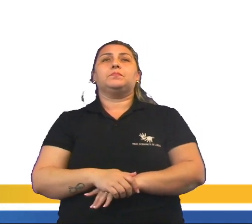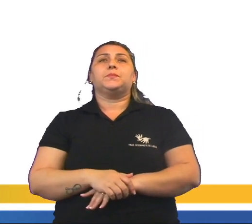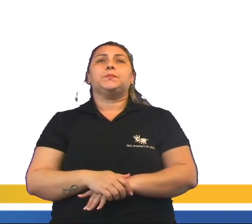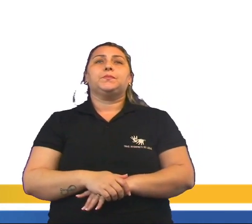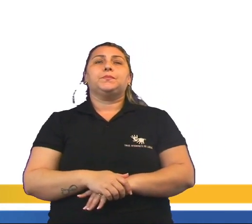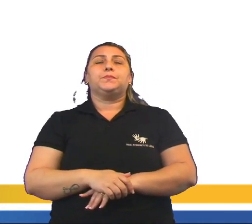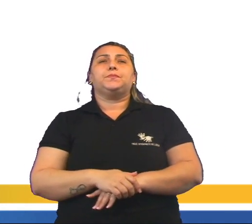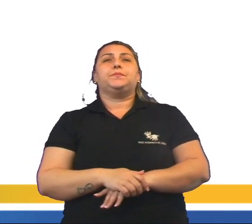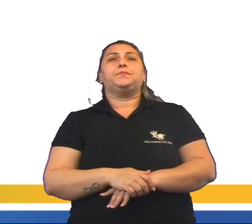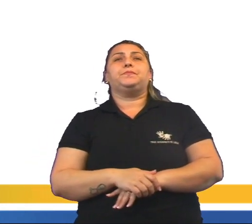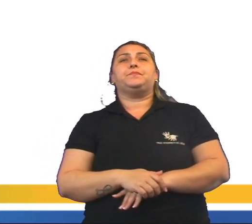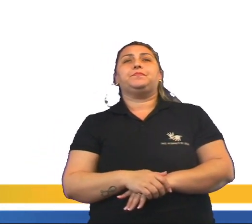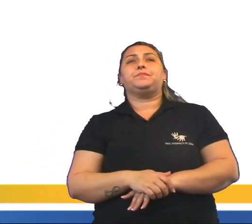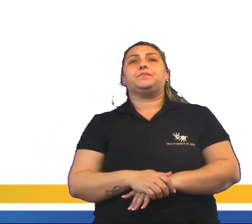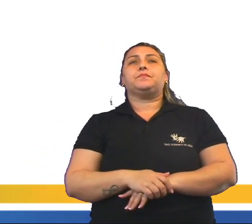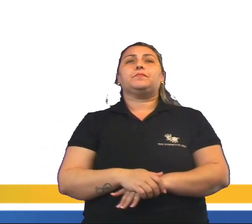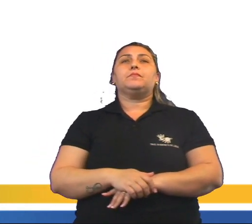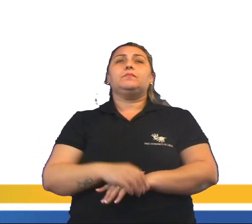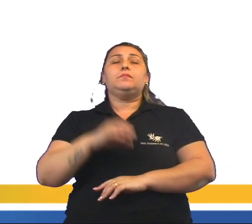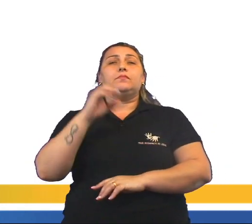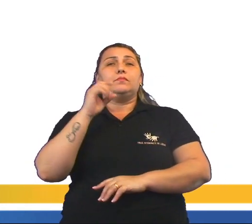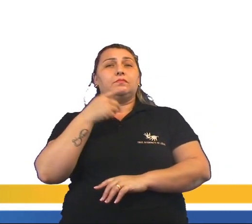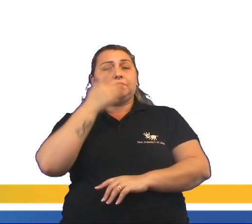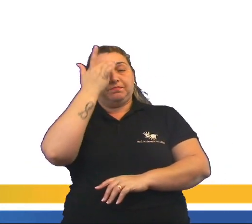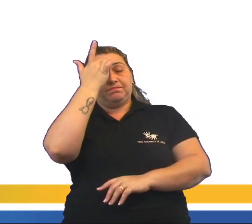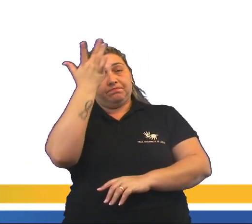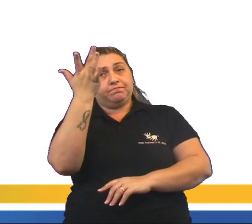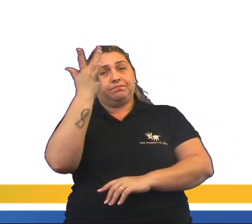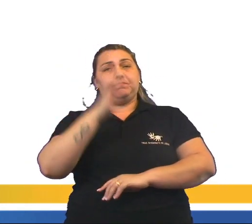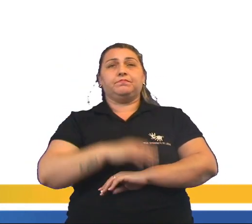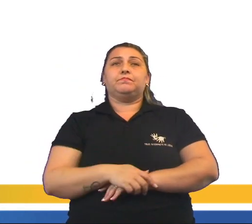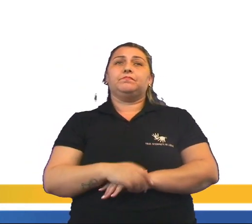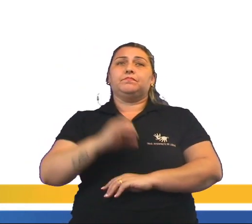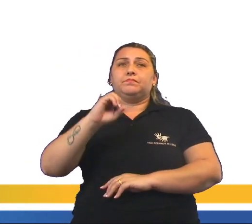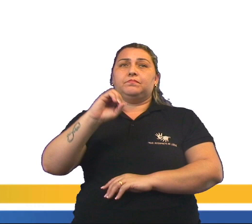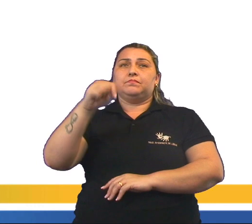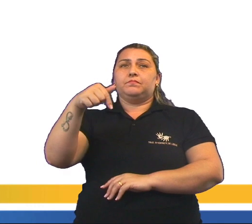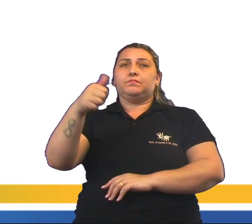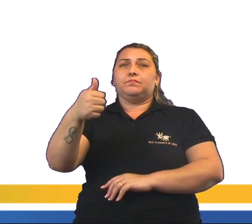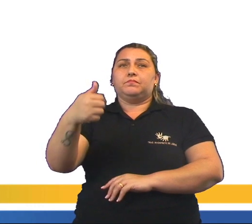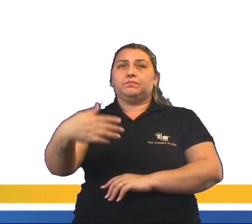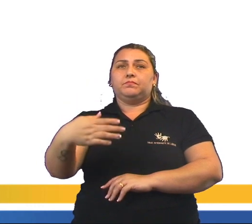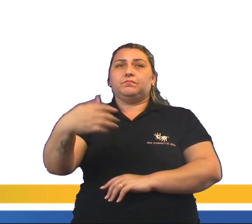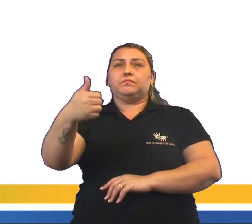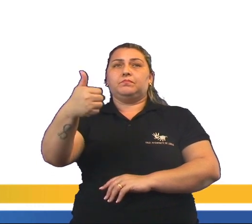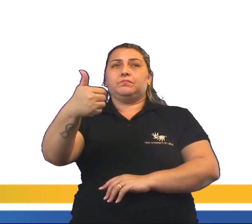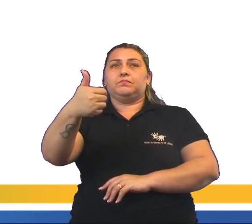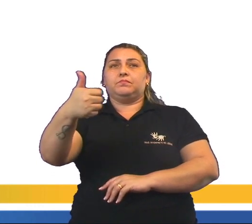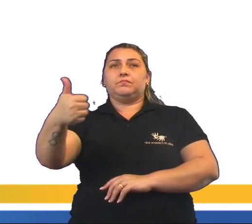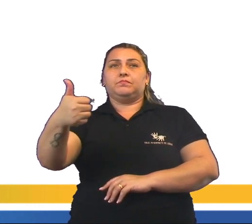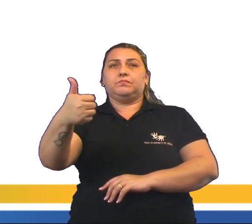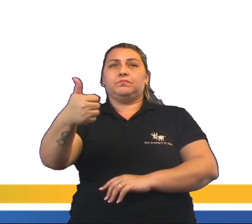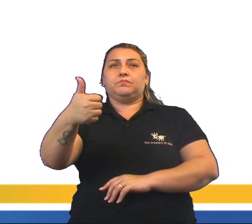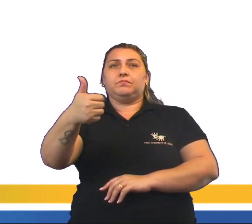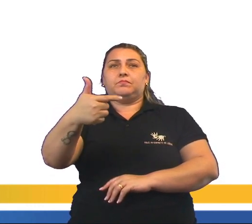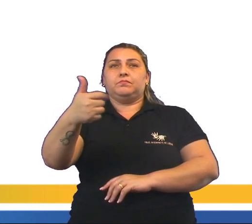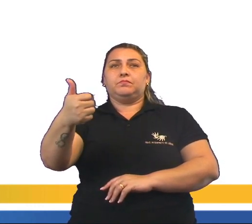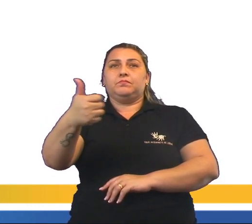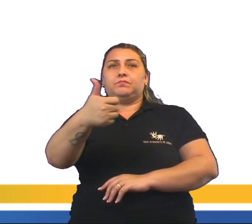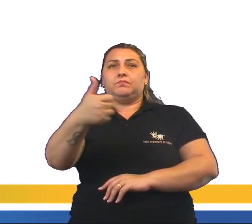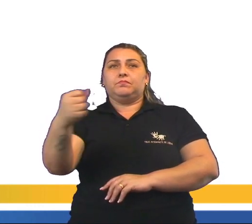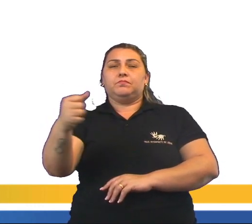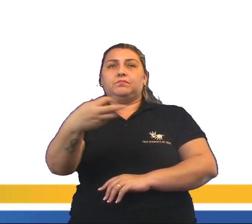múltiplos de 7 ou seja tá fácil né 07 14 21